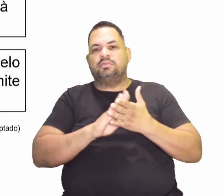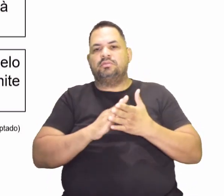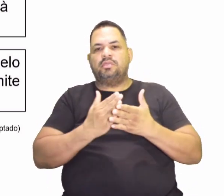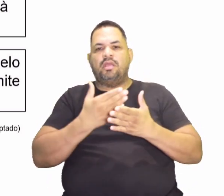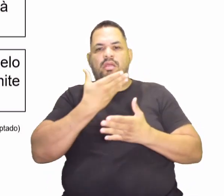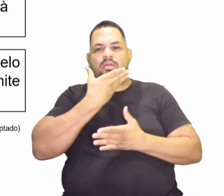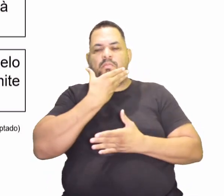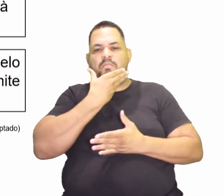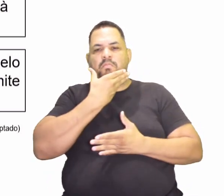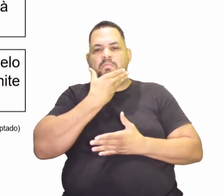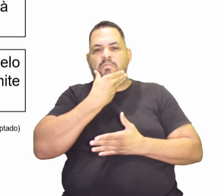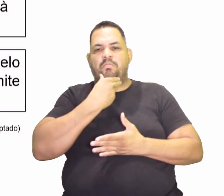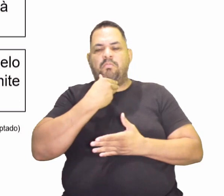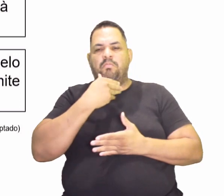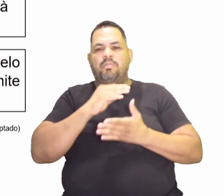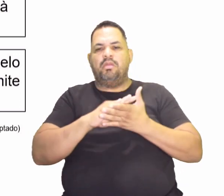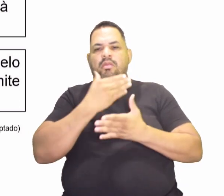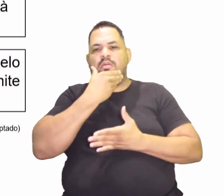pai da filosofia moderna.